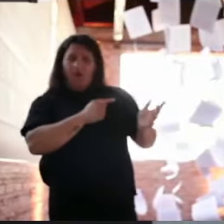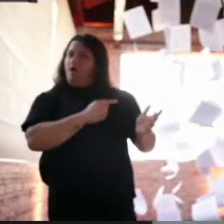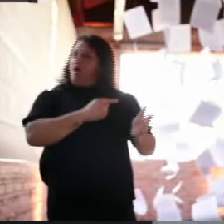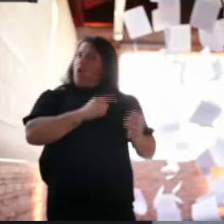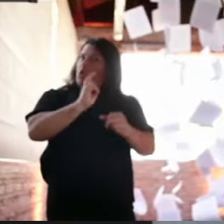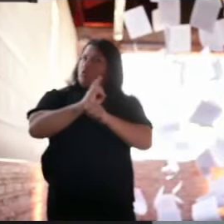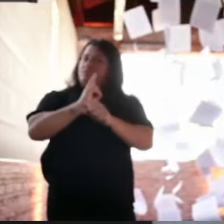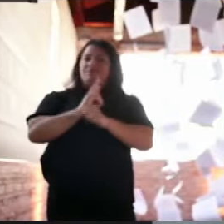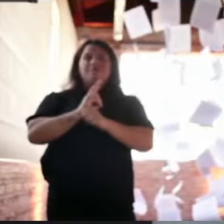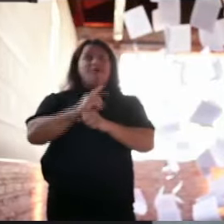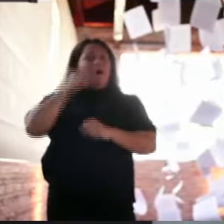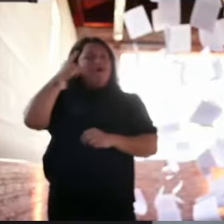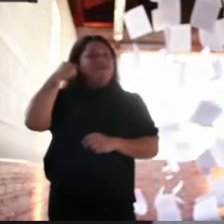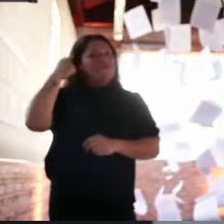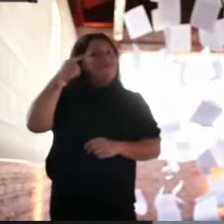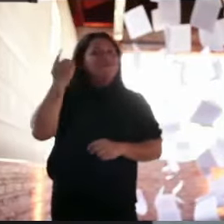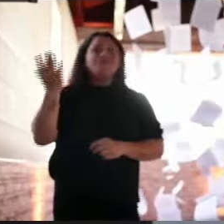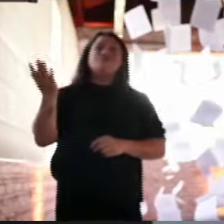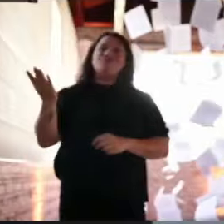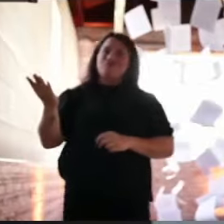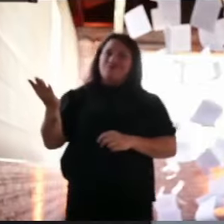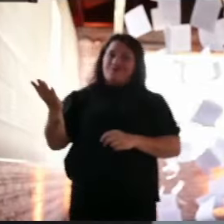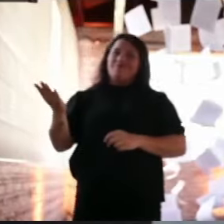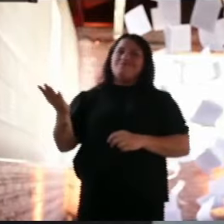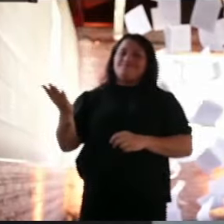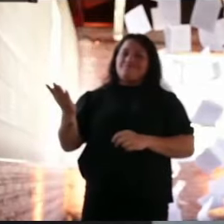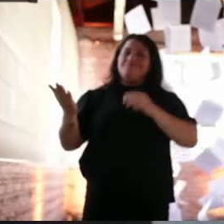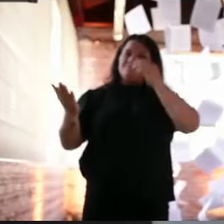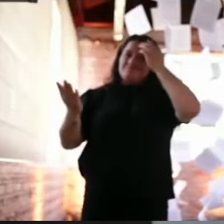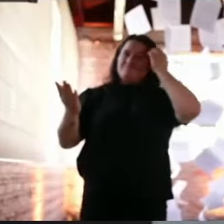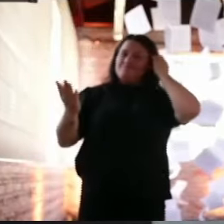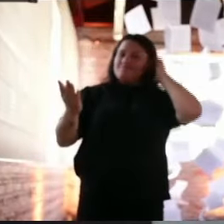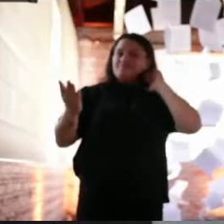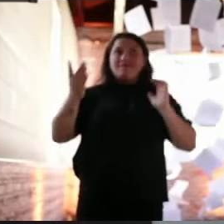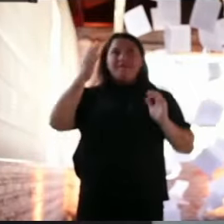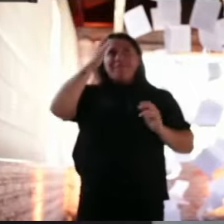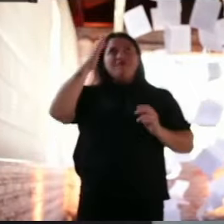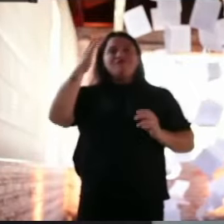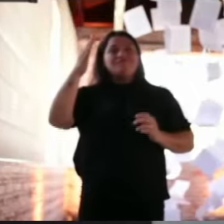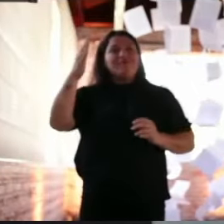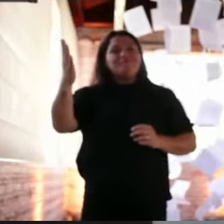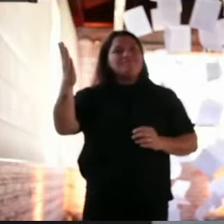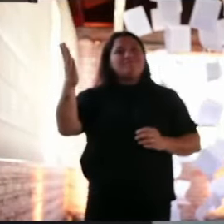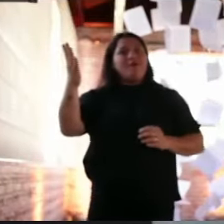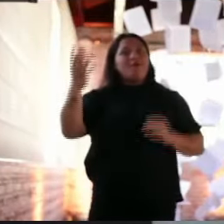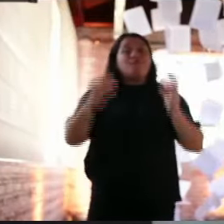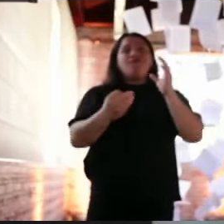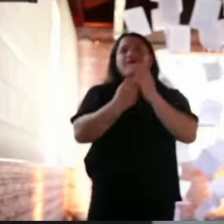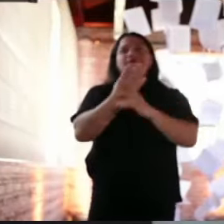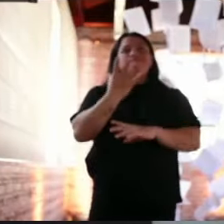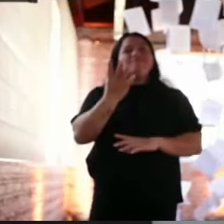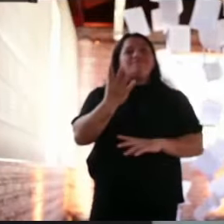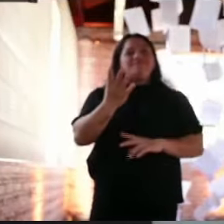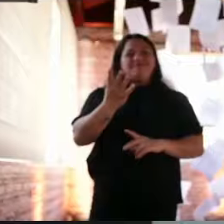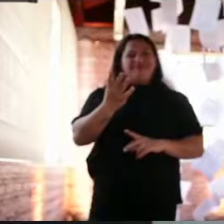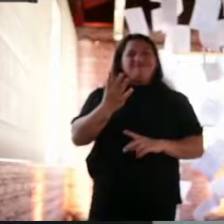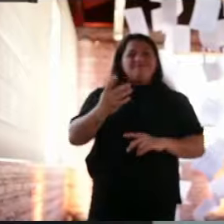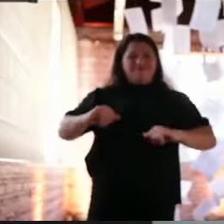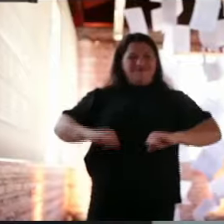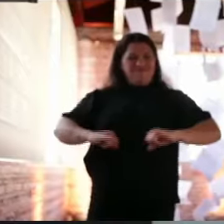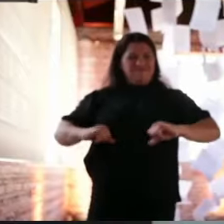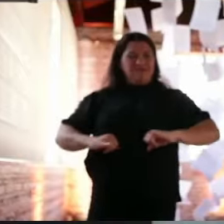olha a loucura que a gente vai impedindo nessa com a fantasia como a gente vai criando o sofrimento